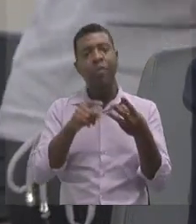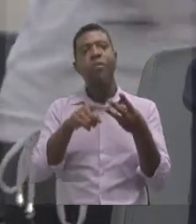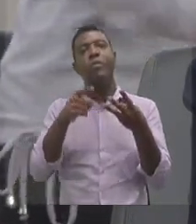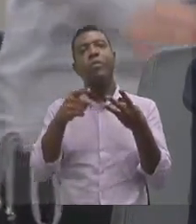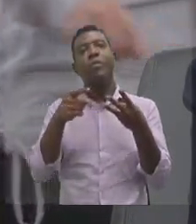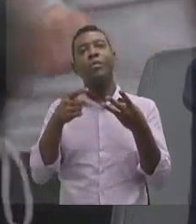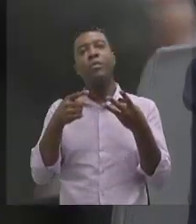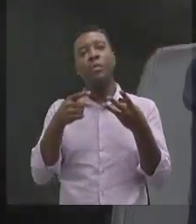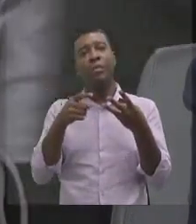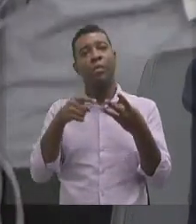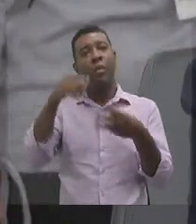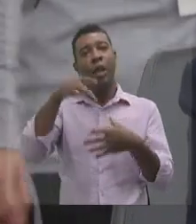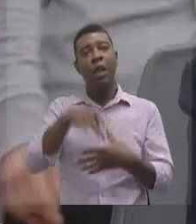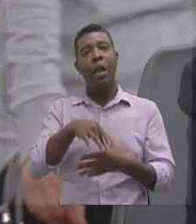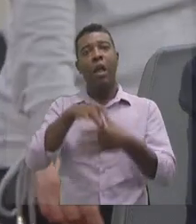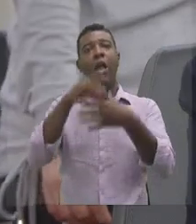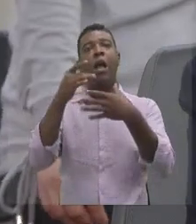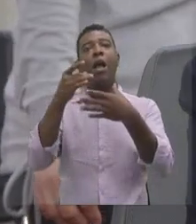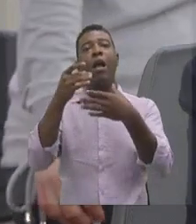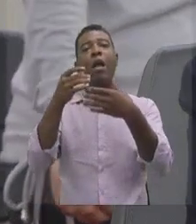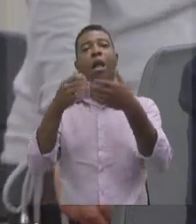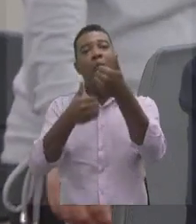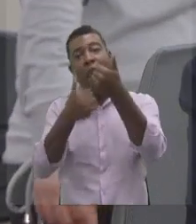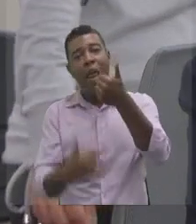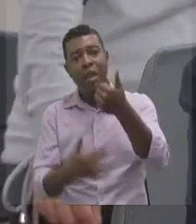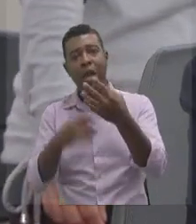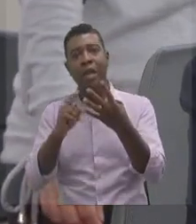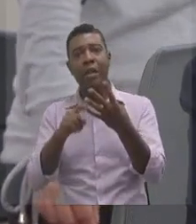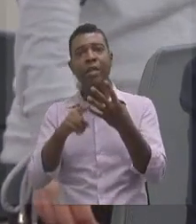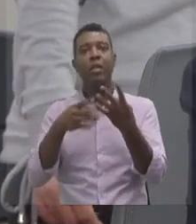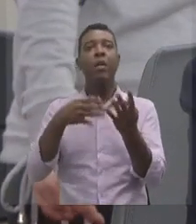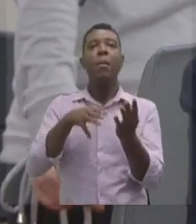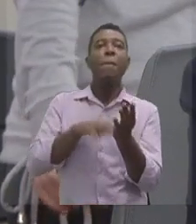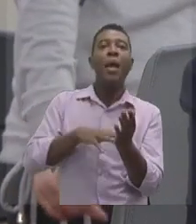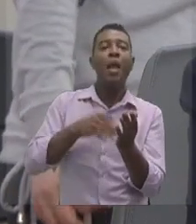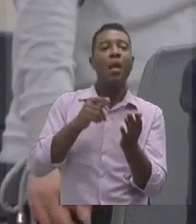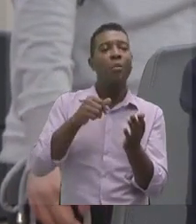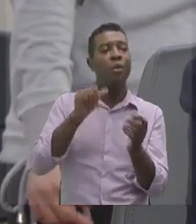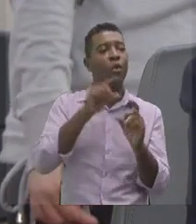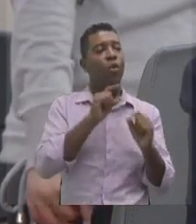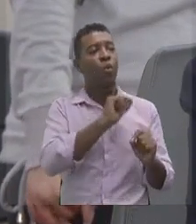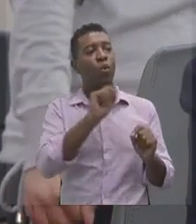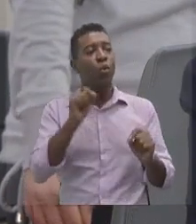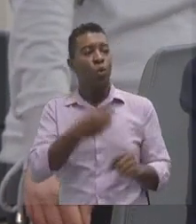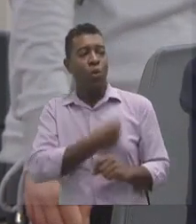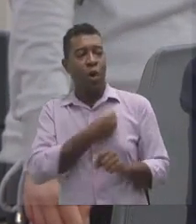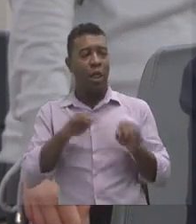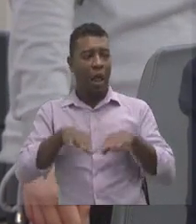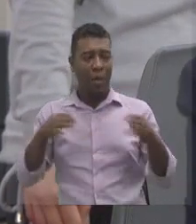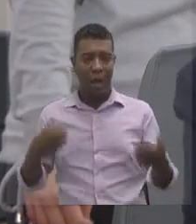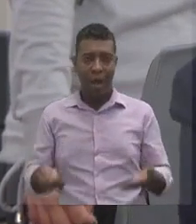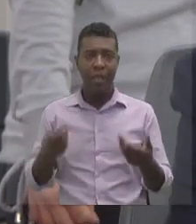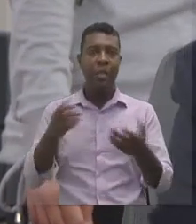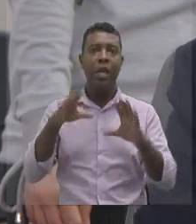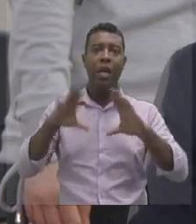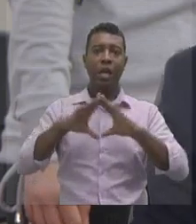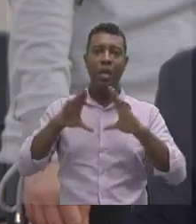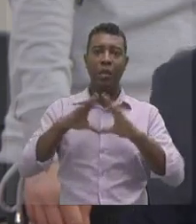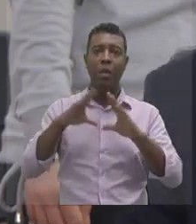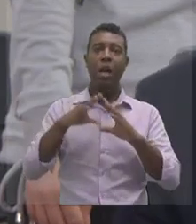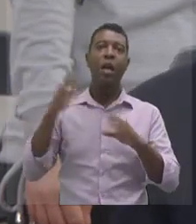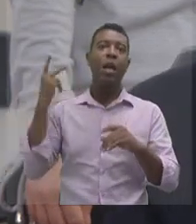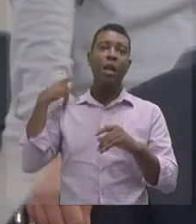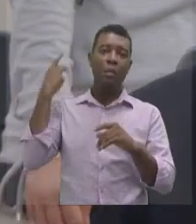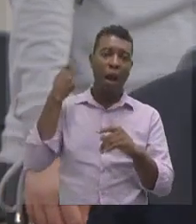líderes por ordem descrição membros da mesa da Assembleia por ordem descrição demais parlamentares também